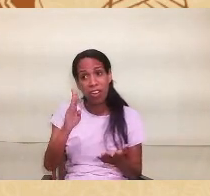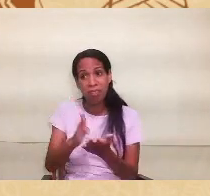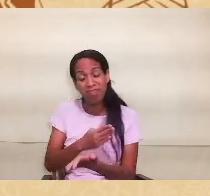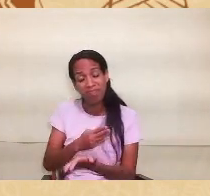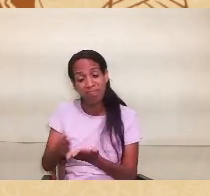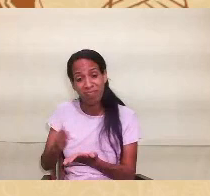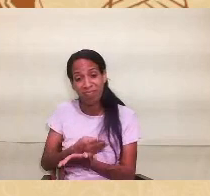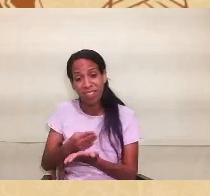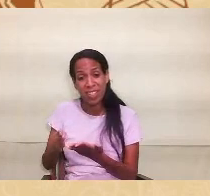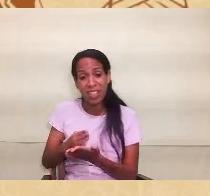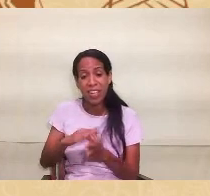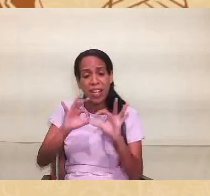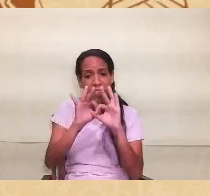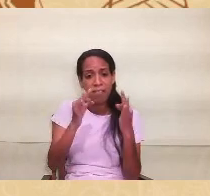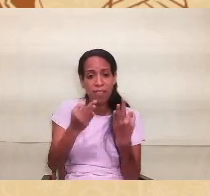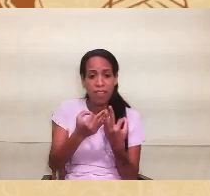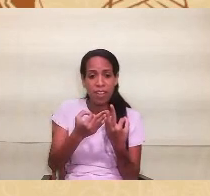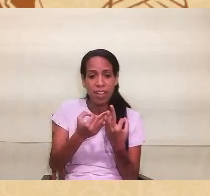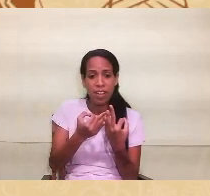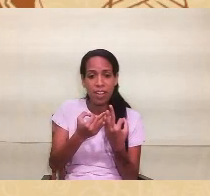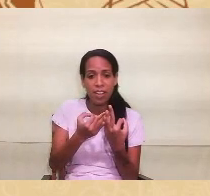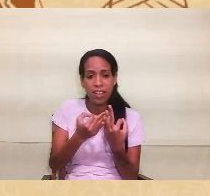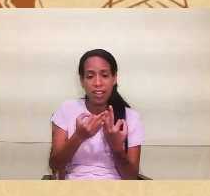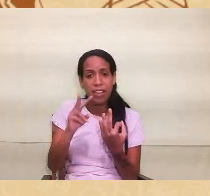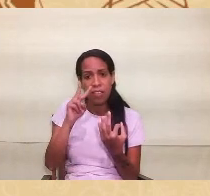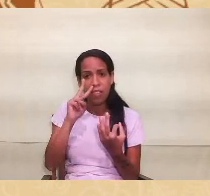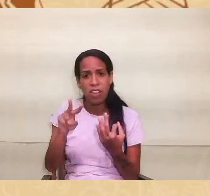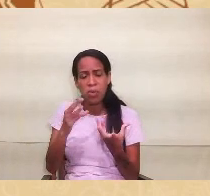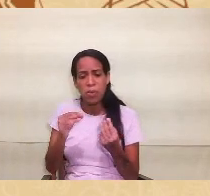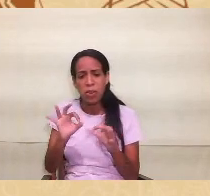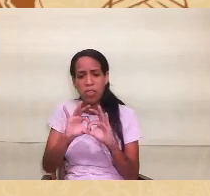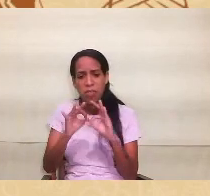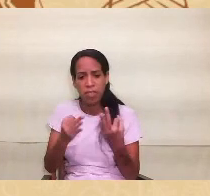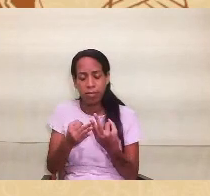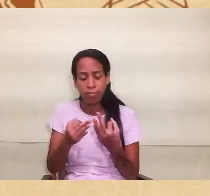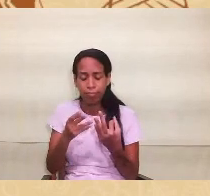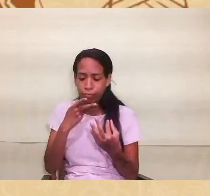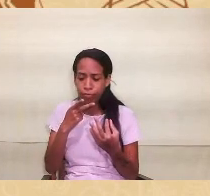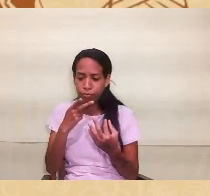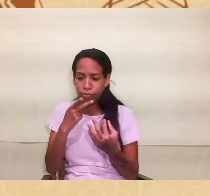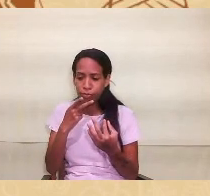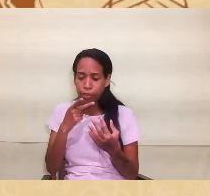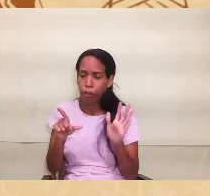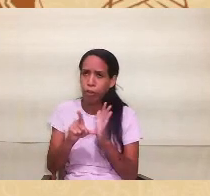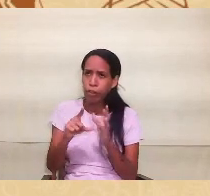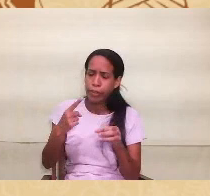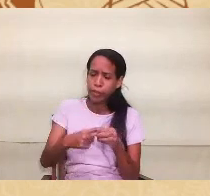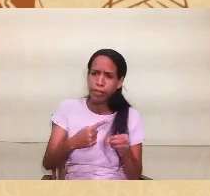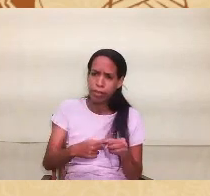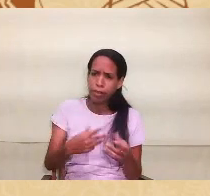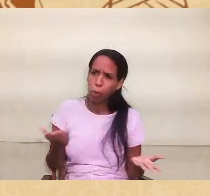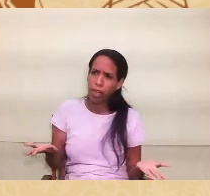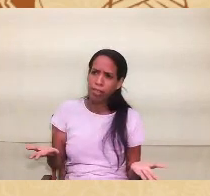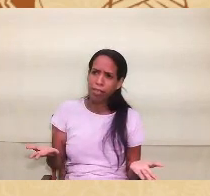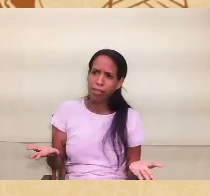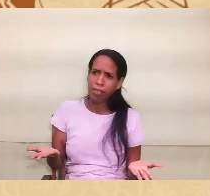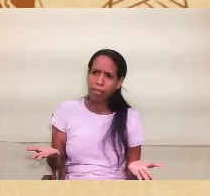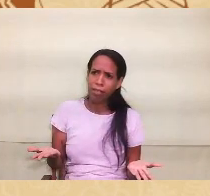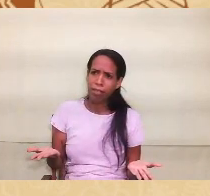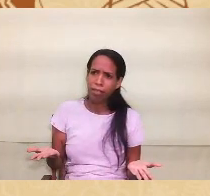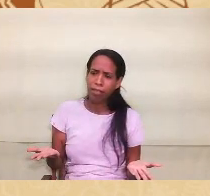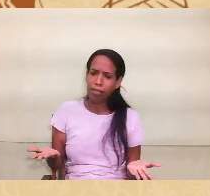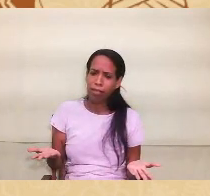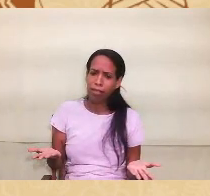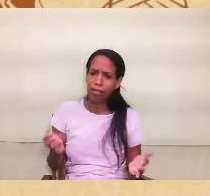vou ficar falando muito, né? Mas vejo muitos parentes submissos em relação à lógica do Estado, né? Eu falo, parente,